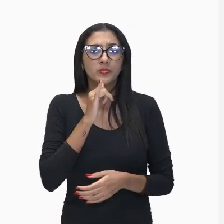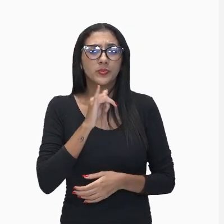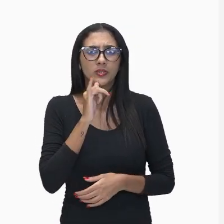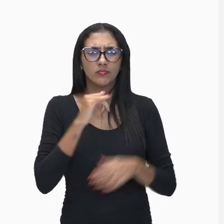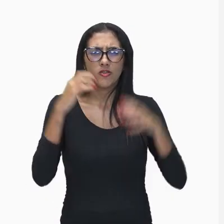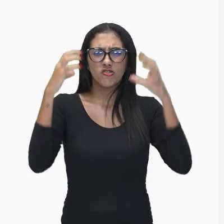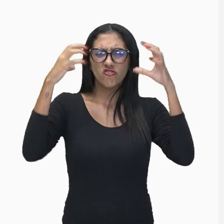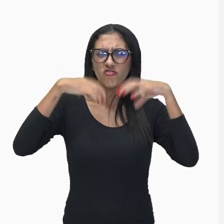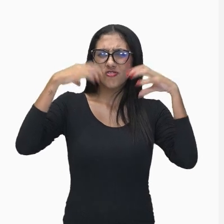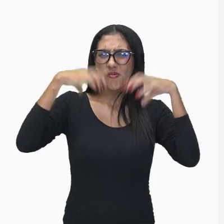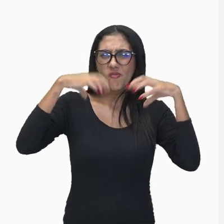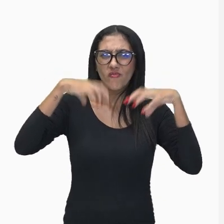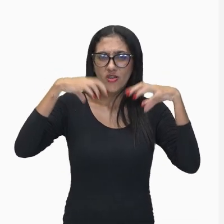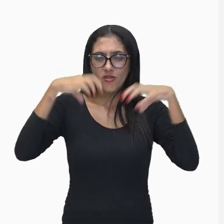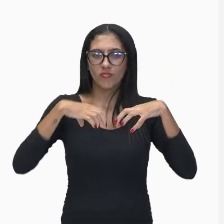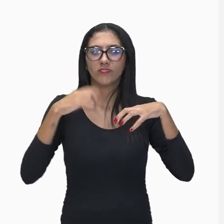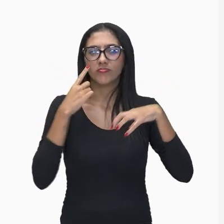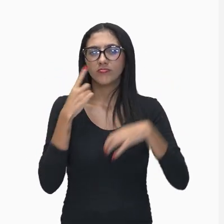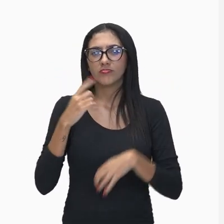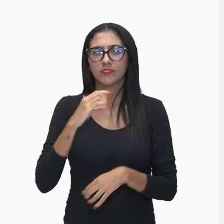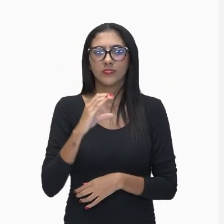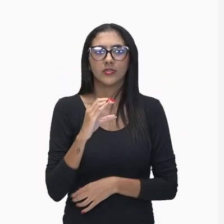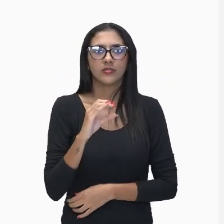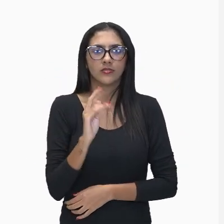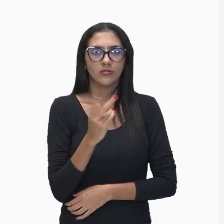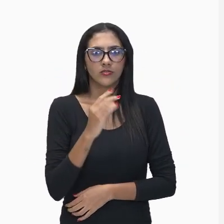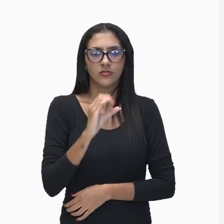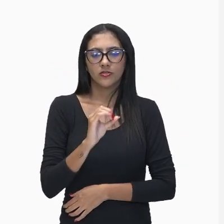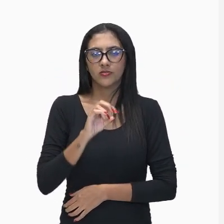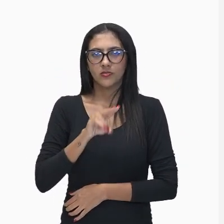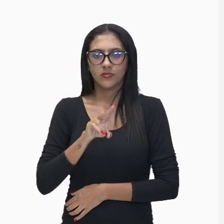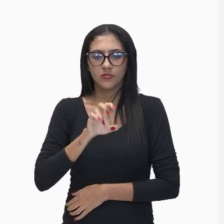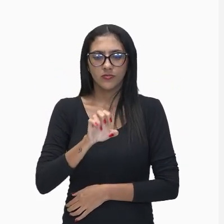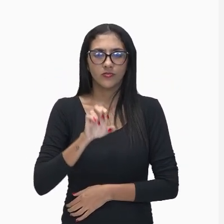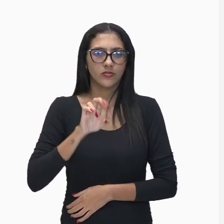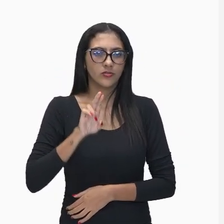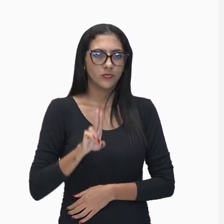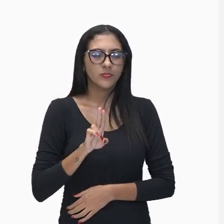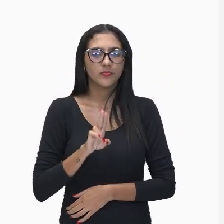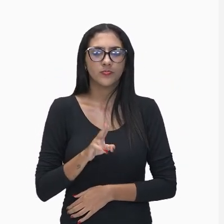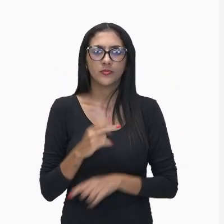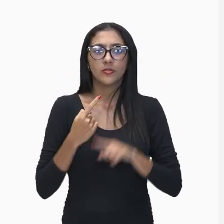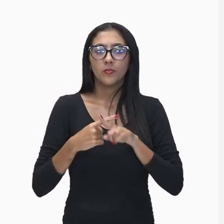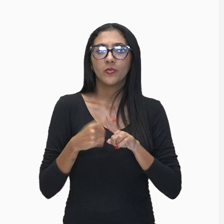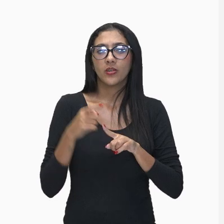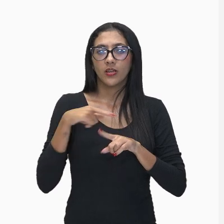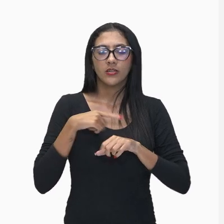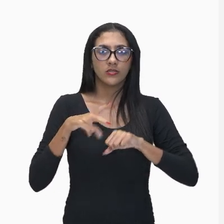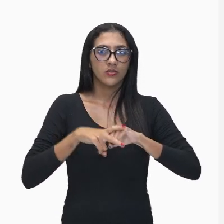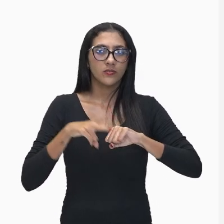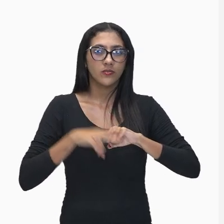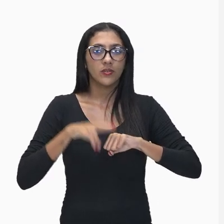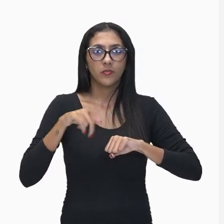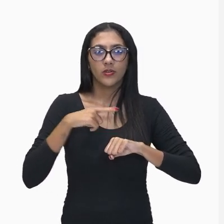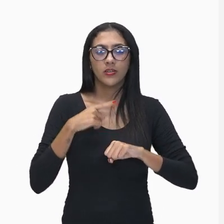ontem. Percebam que o verbo chover está na terceira pessoa do singular. Por quê? Porque é um verbo impessoal. Mais exemplos.